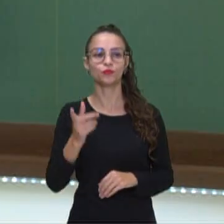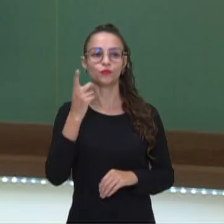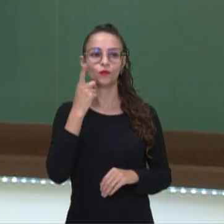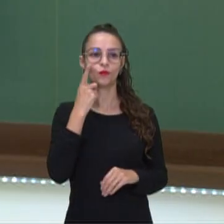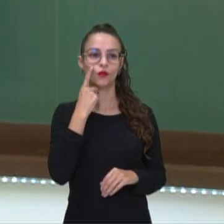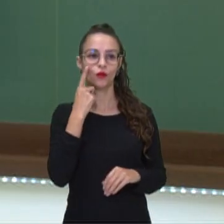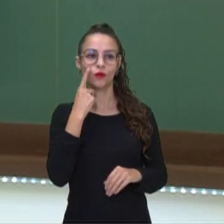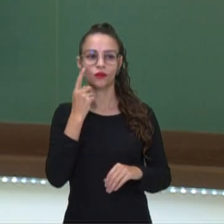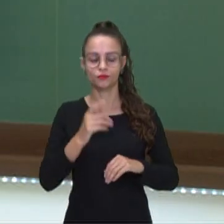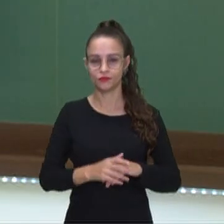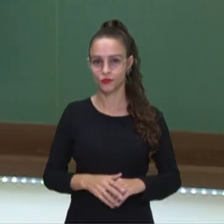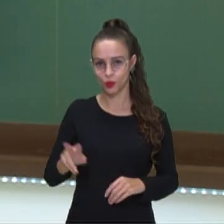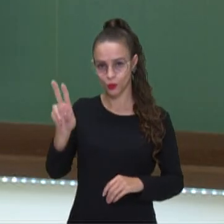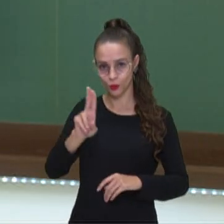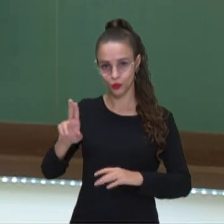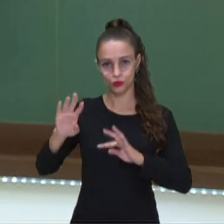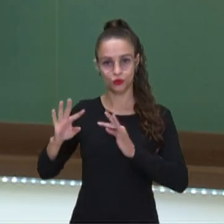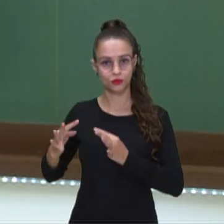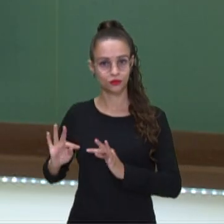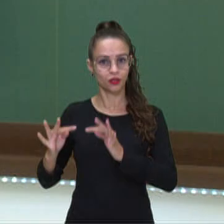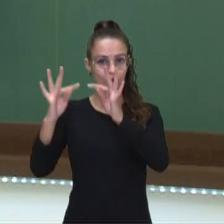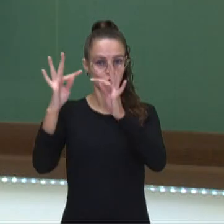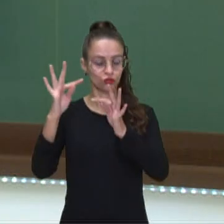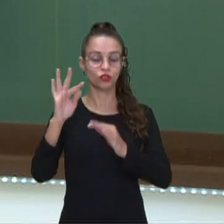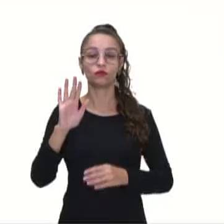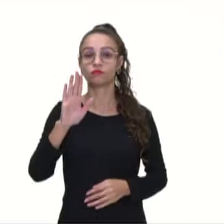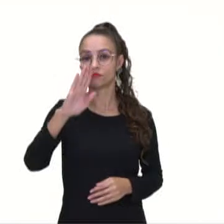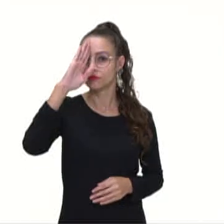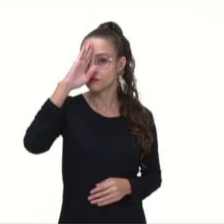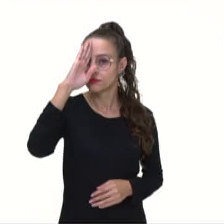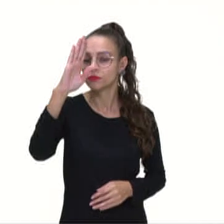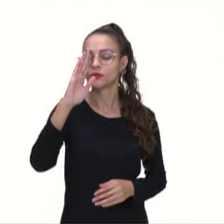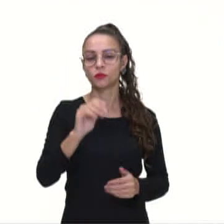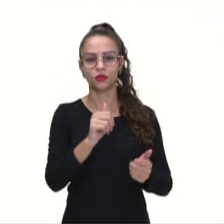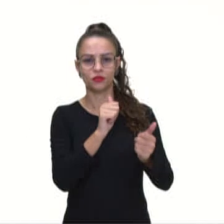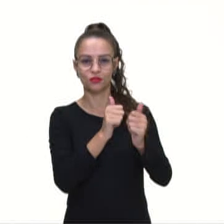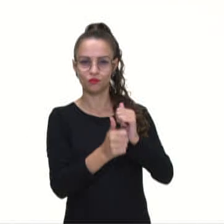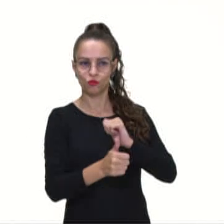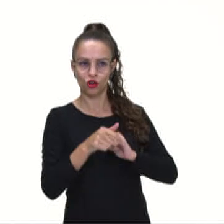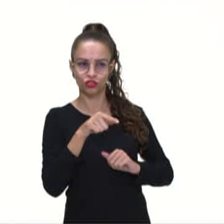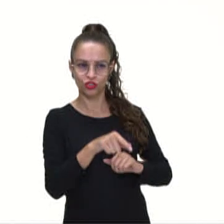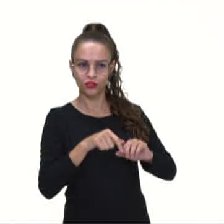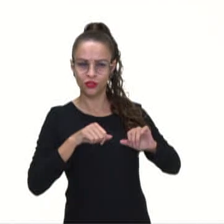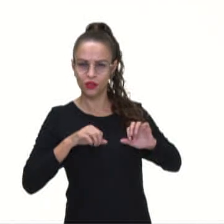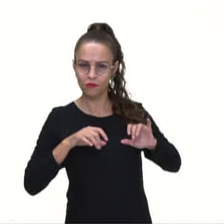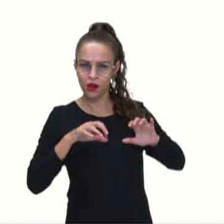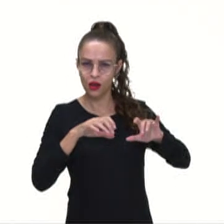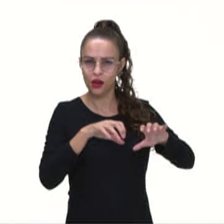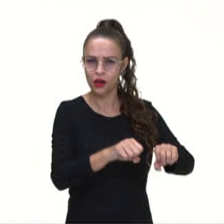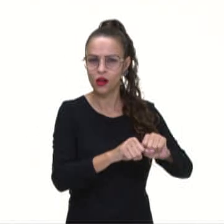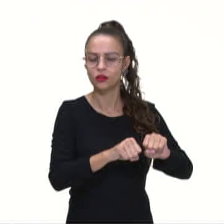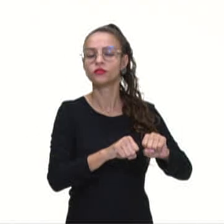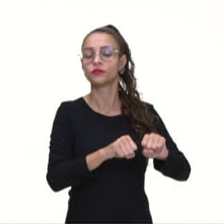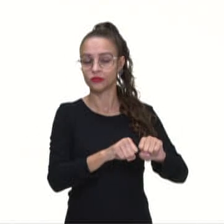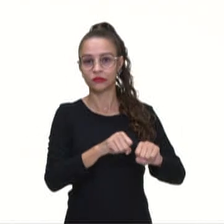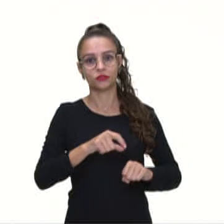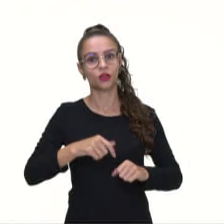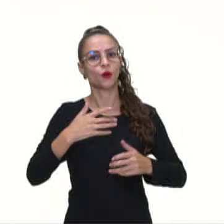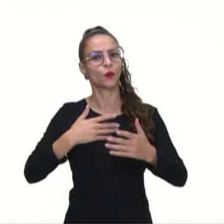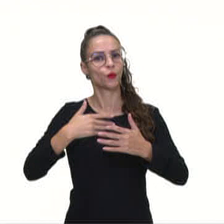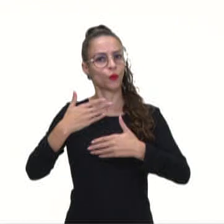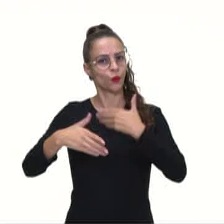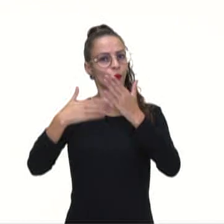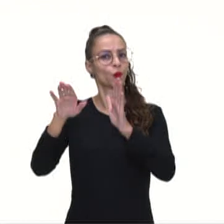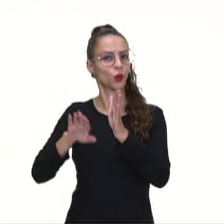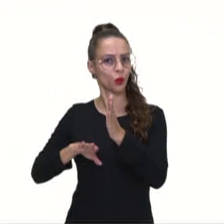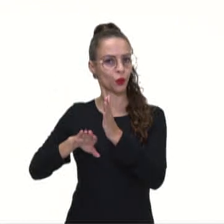só, o uso das tecnologias, em especial nos esportes de invasão, tem evoluído de forma impressionante ao longo